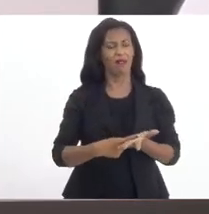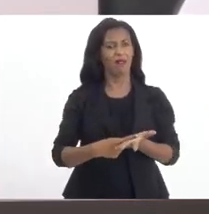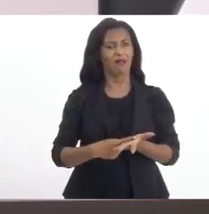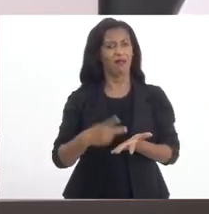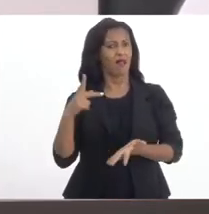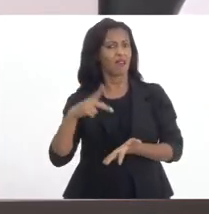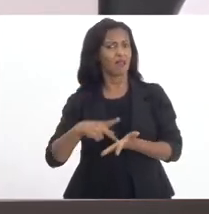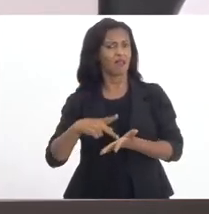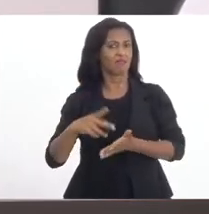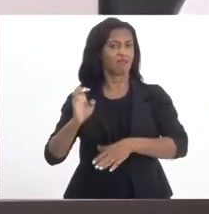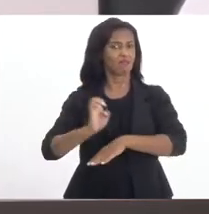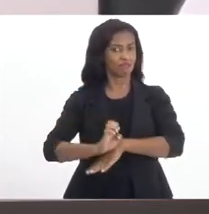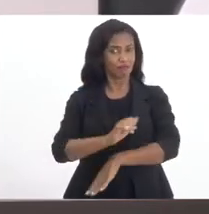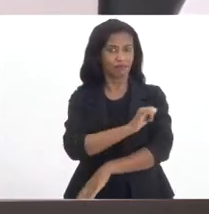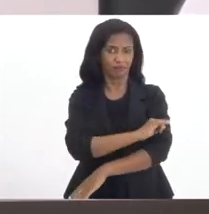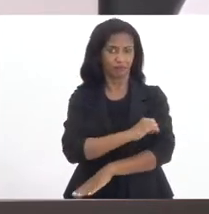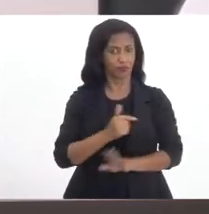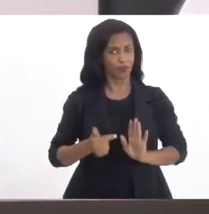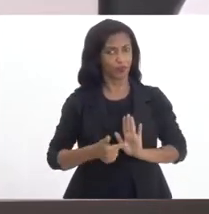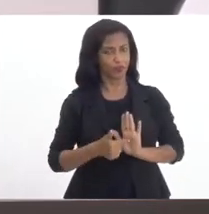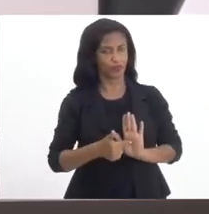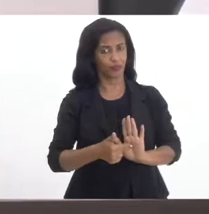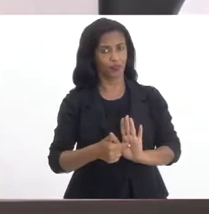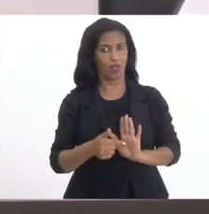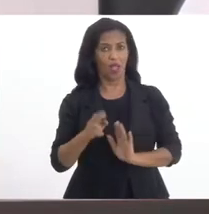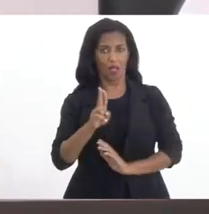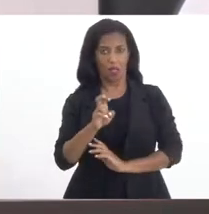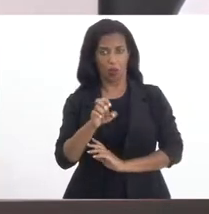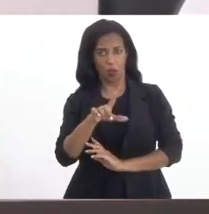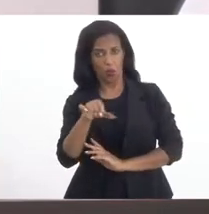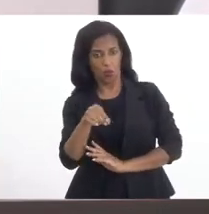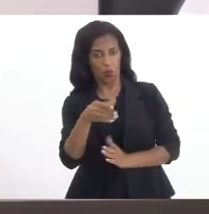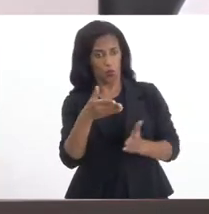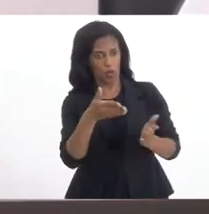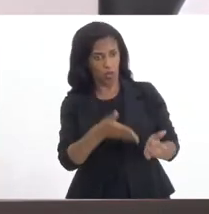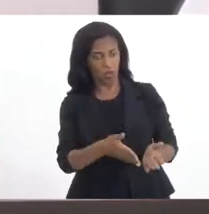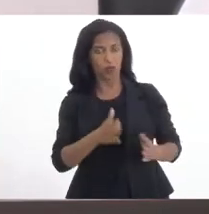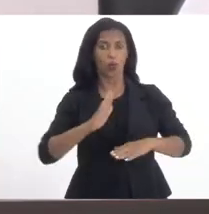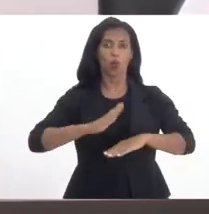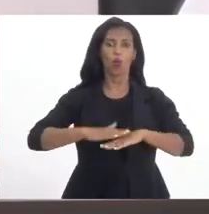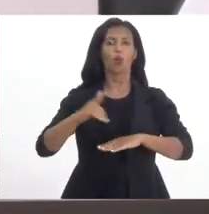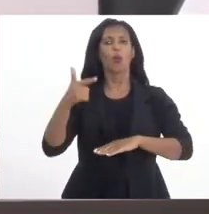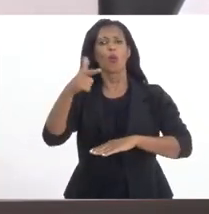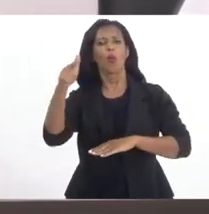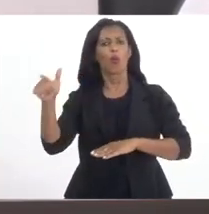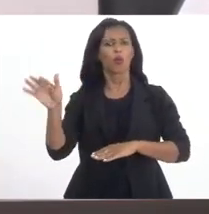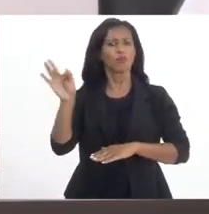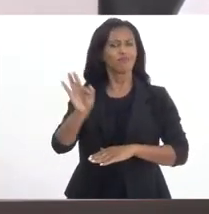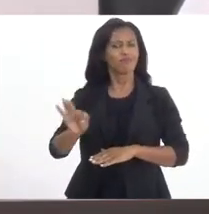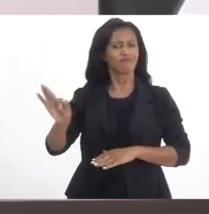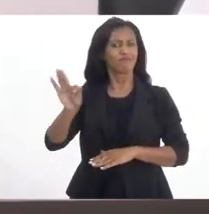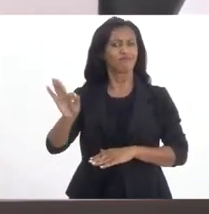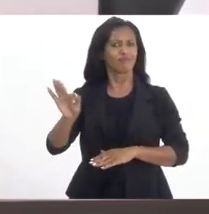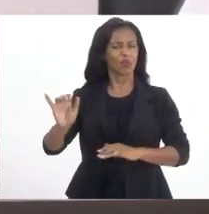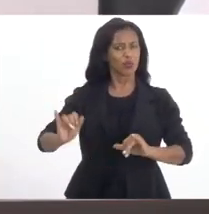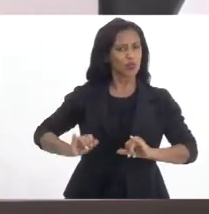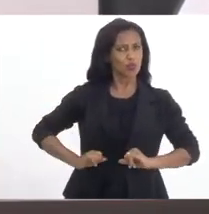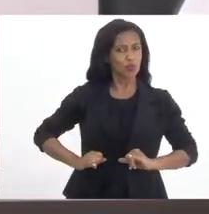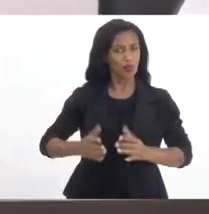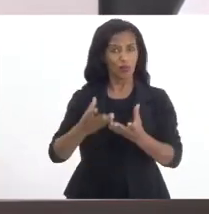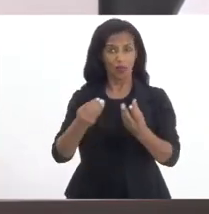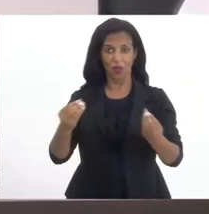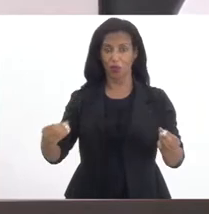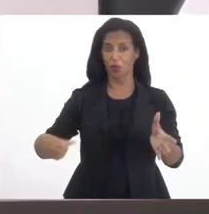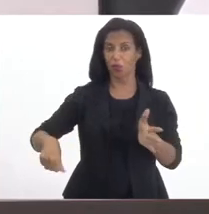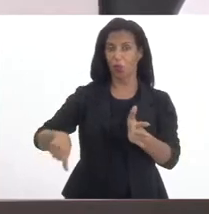Estado do Rio de Janeiro. A UESO, assim como as demais instituições de ciência e tecnologia do nosso Estado, sofreram muito com a crise